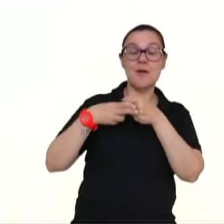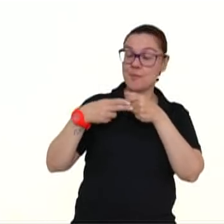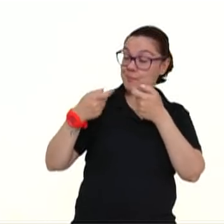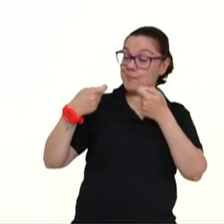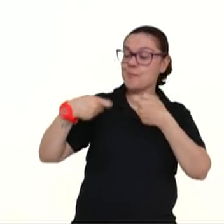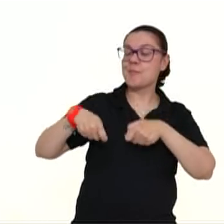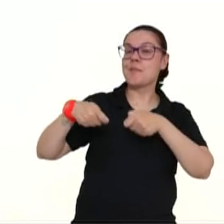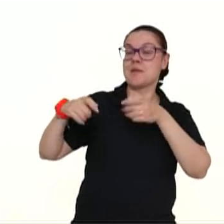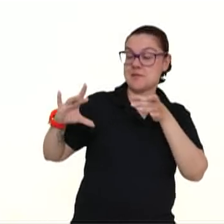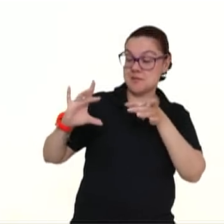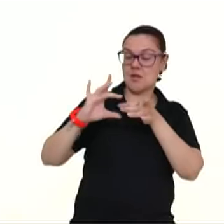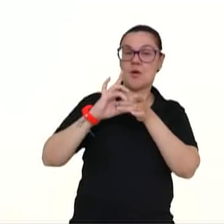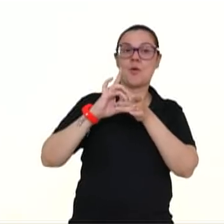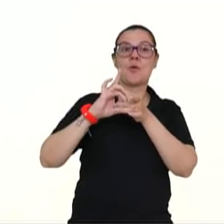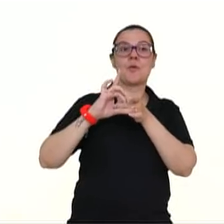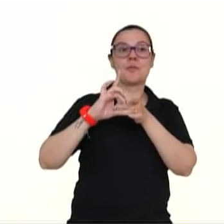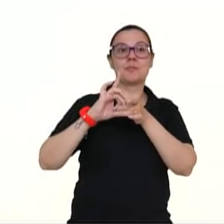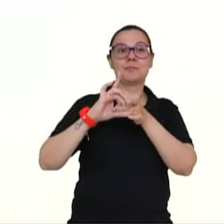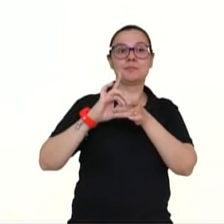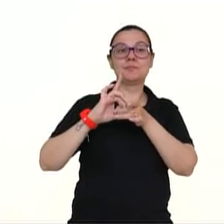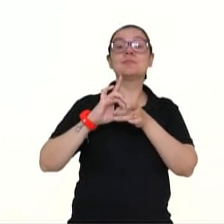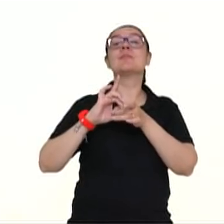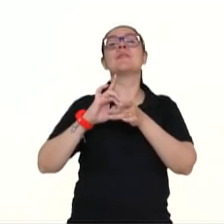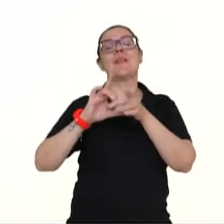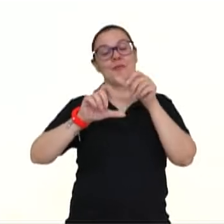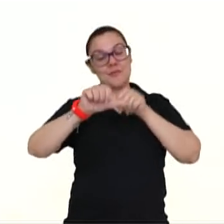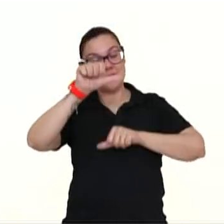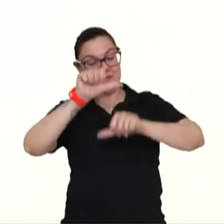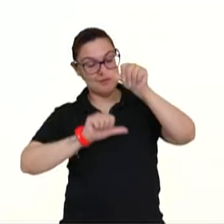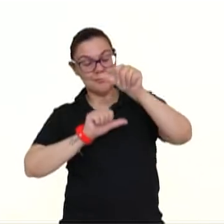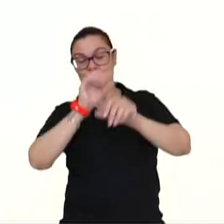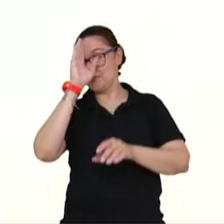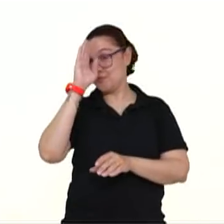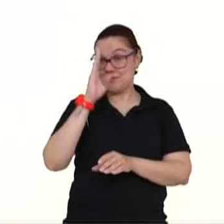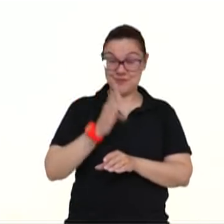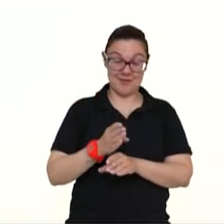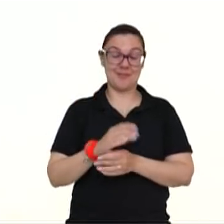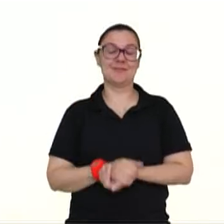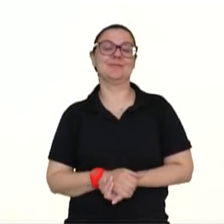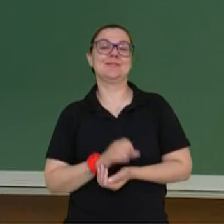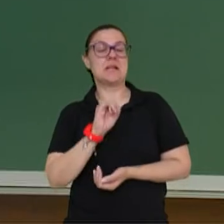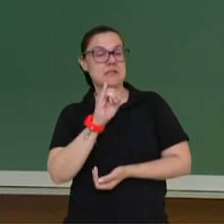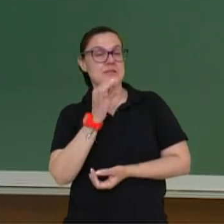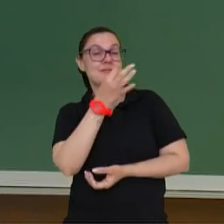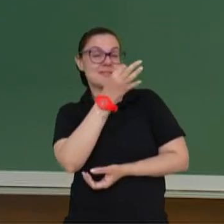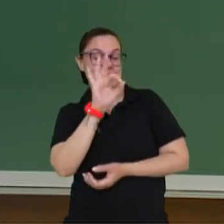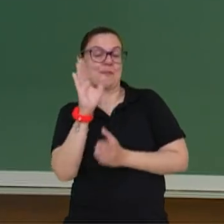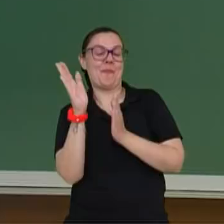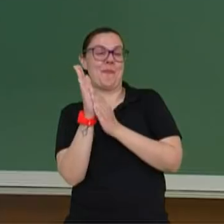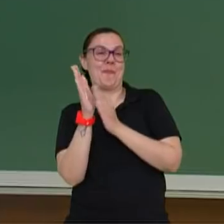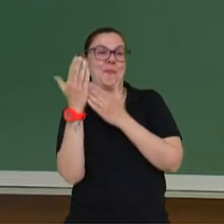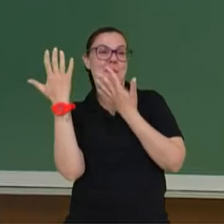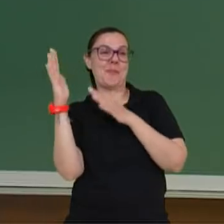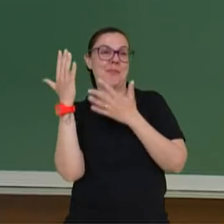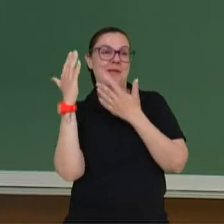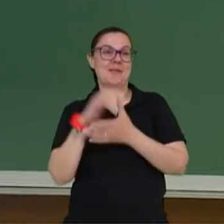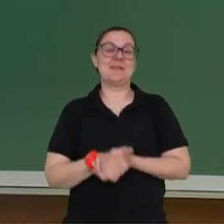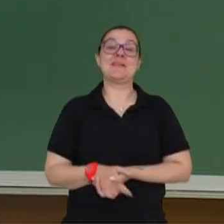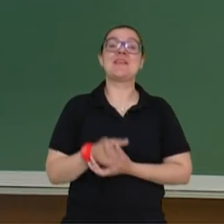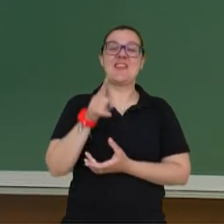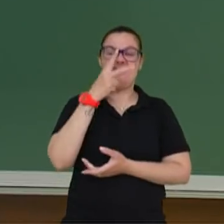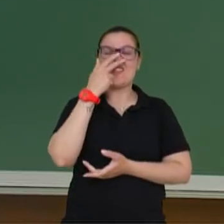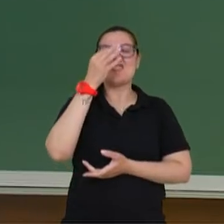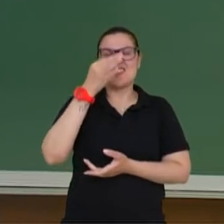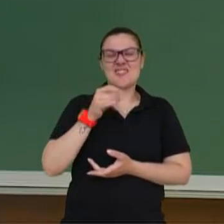pede complemento. Verbo transitivo direto. Se você acertou, meus parabéns. E eu tenho certeza que